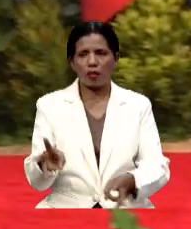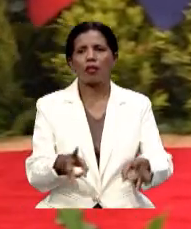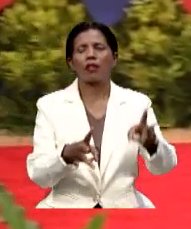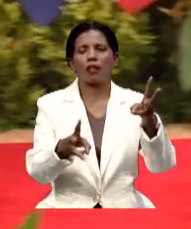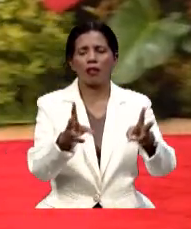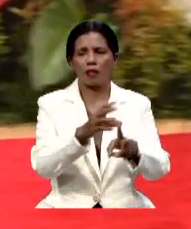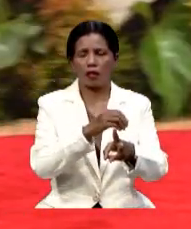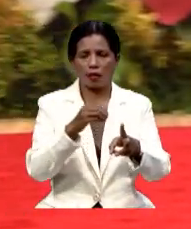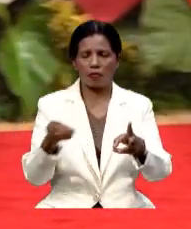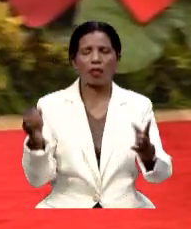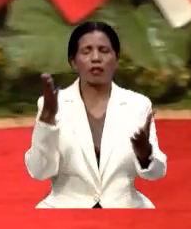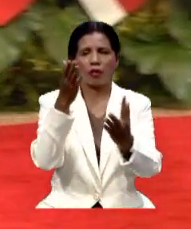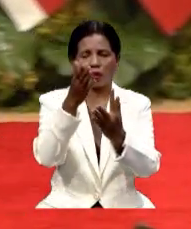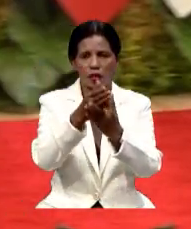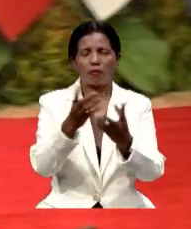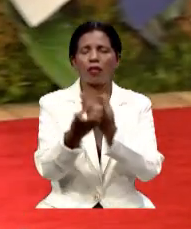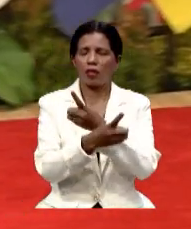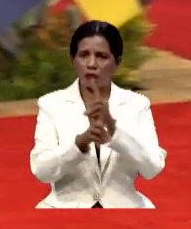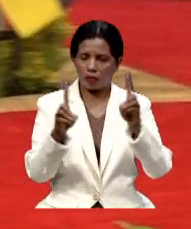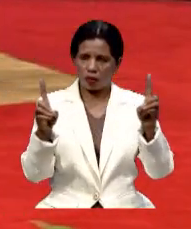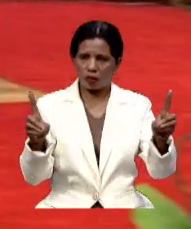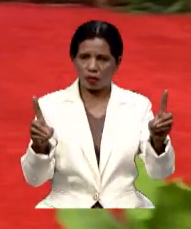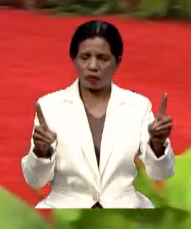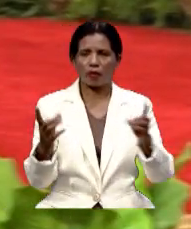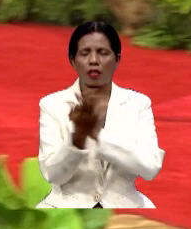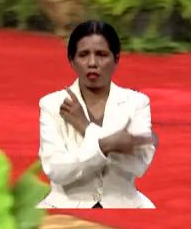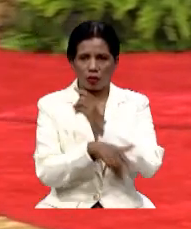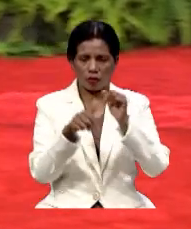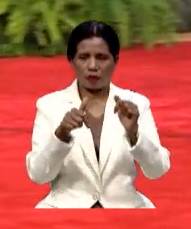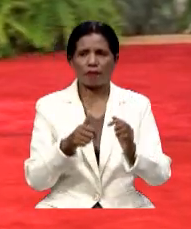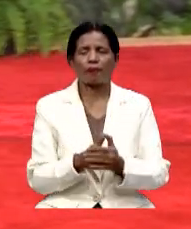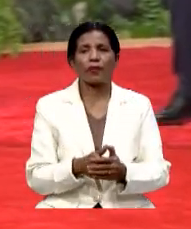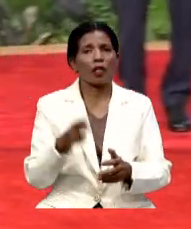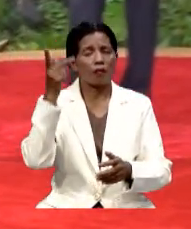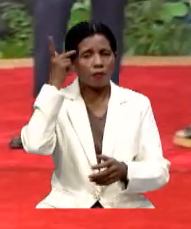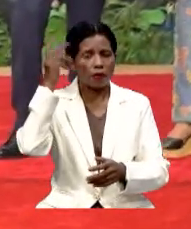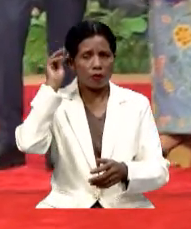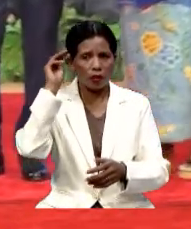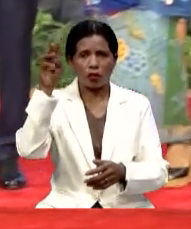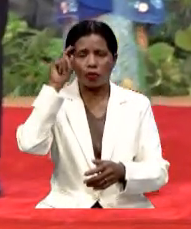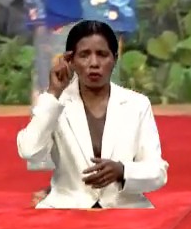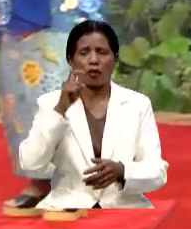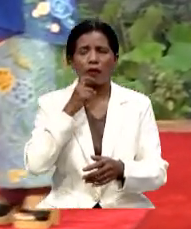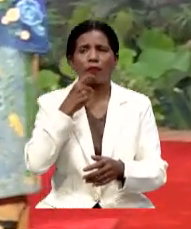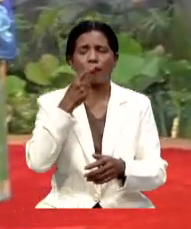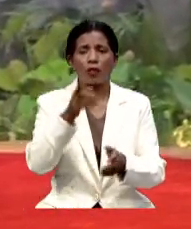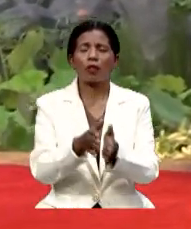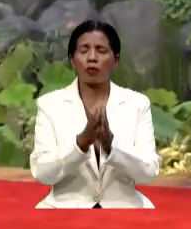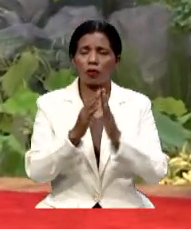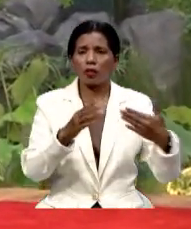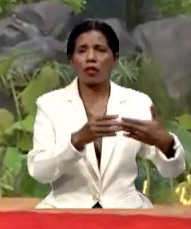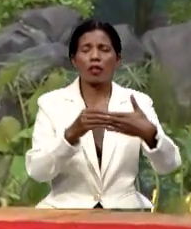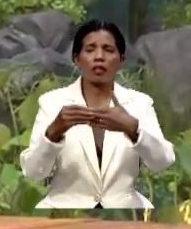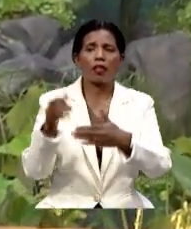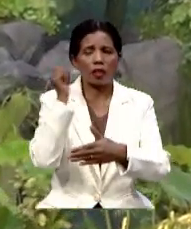the re-establishment of democratic institutions in the country. Antes, o primeiro-ministro Kairala Sanan Gusmão, russo ba líder